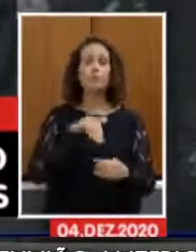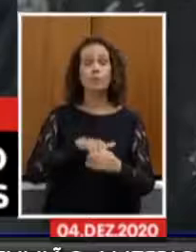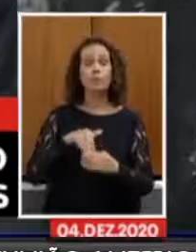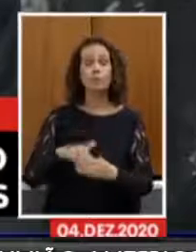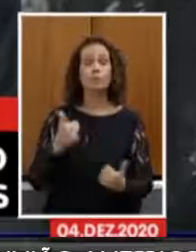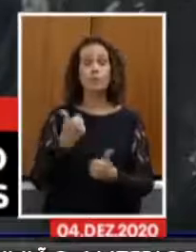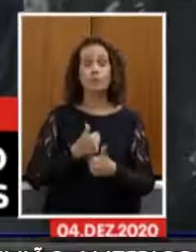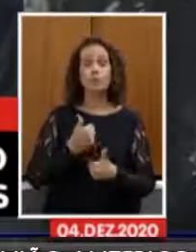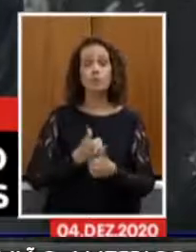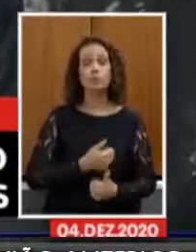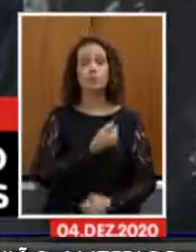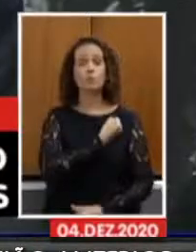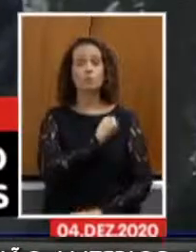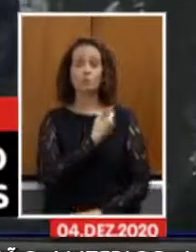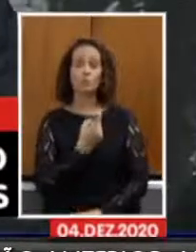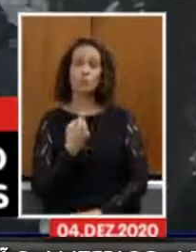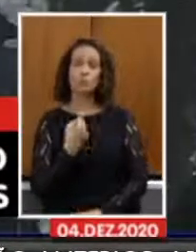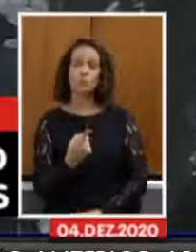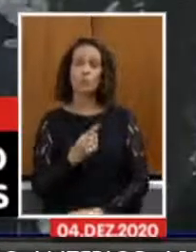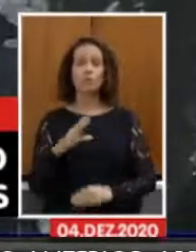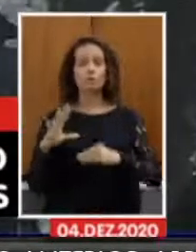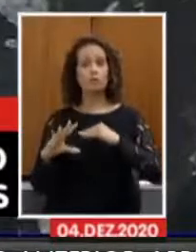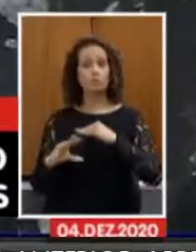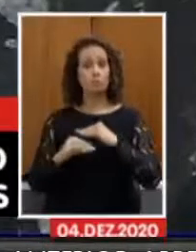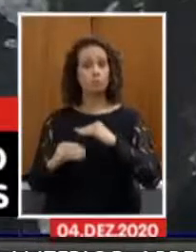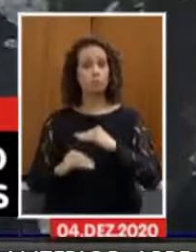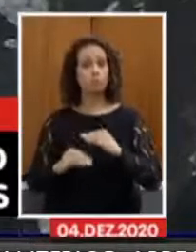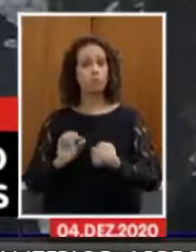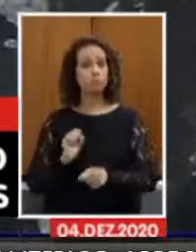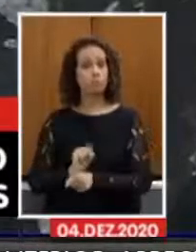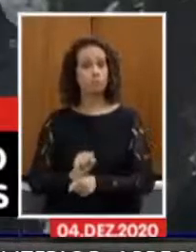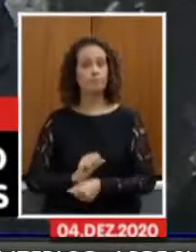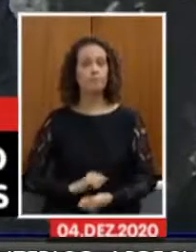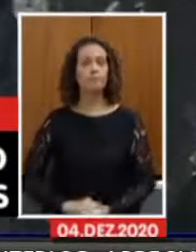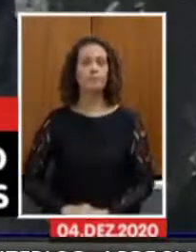substitutivo número 1, salvo emendas. Em votação.